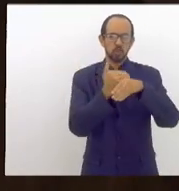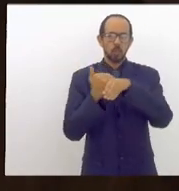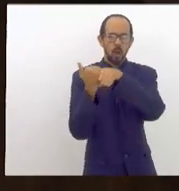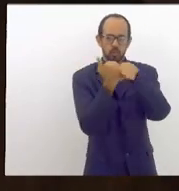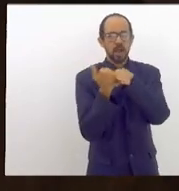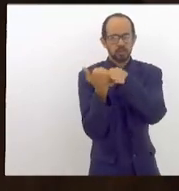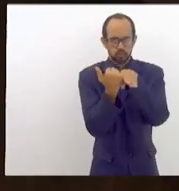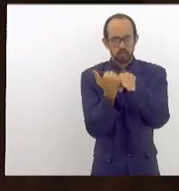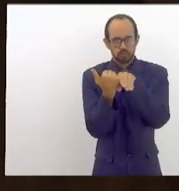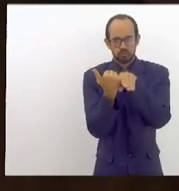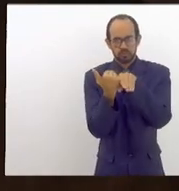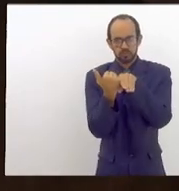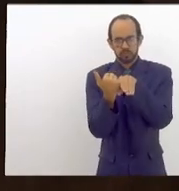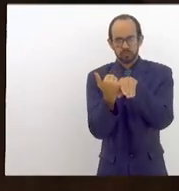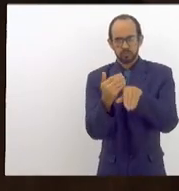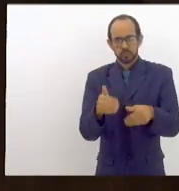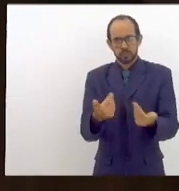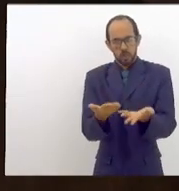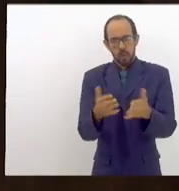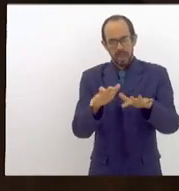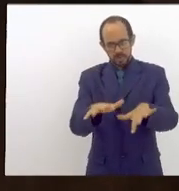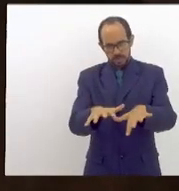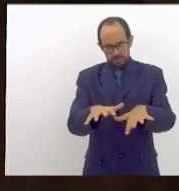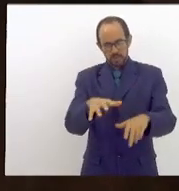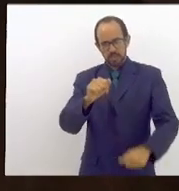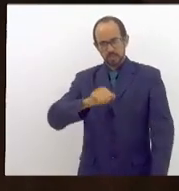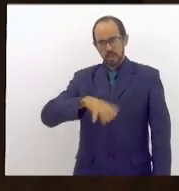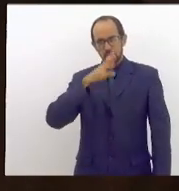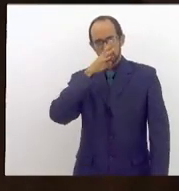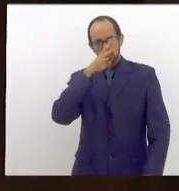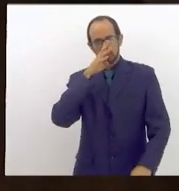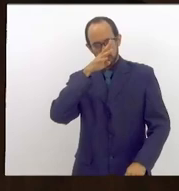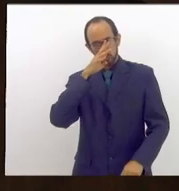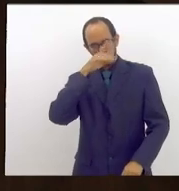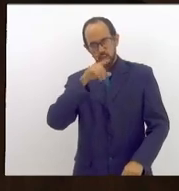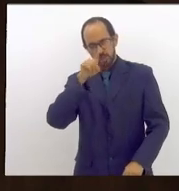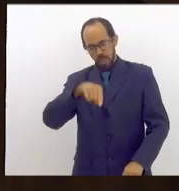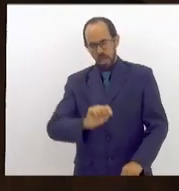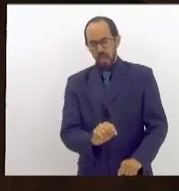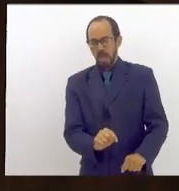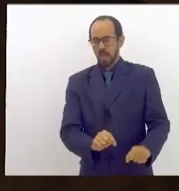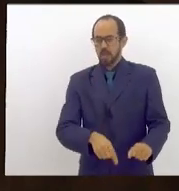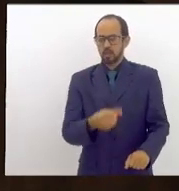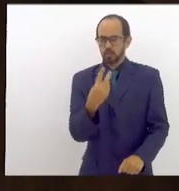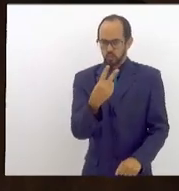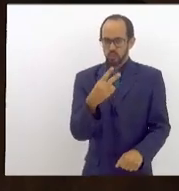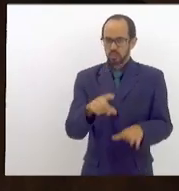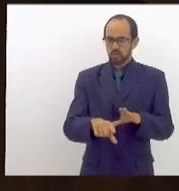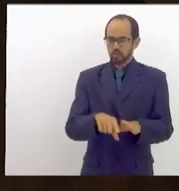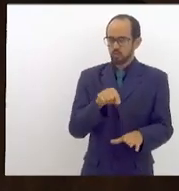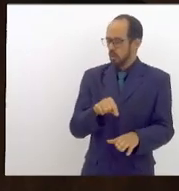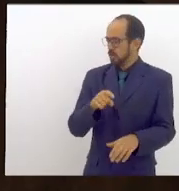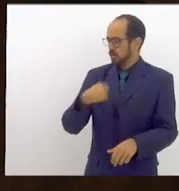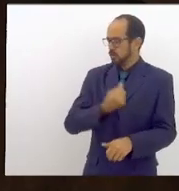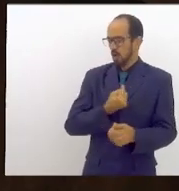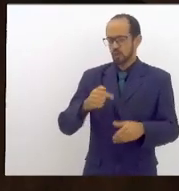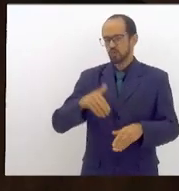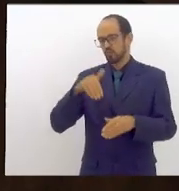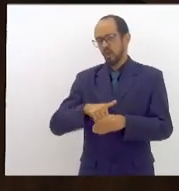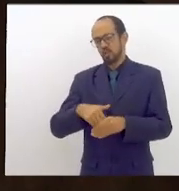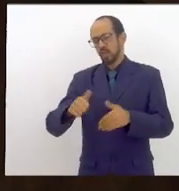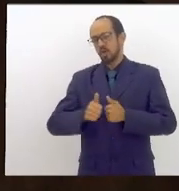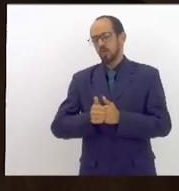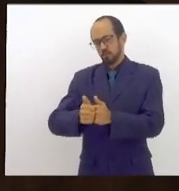então diante desse absurdo que é dois pesos e Duas Medidas o nosso voto é acompanhando aqui